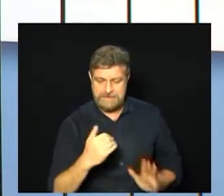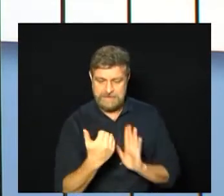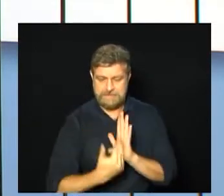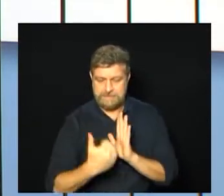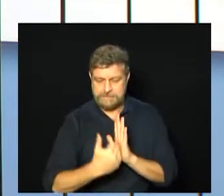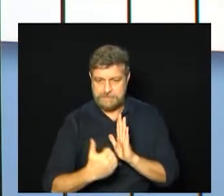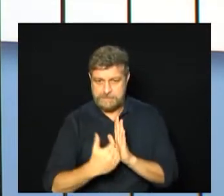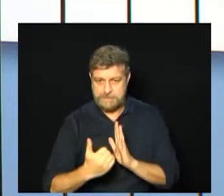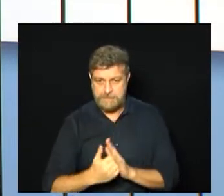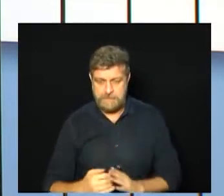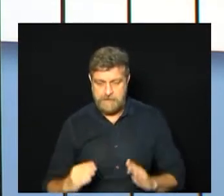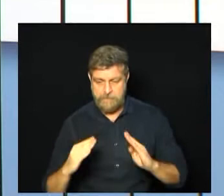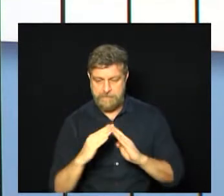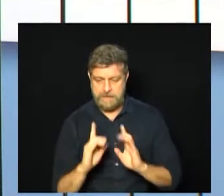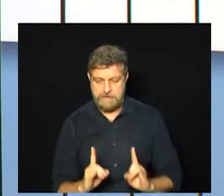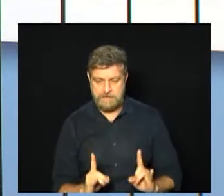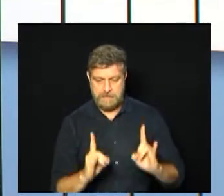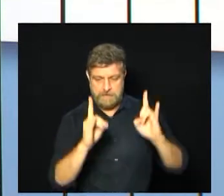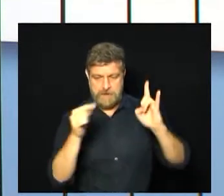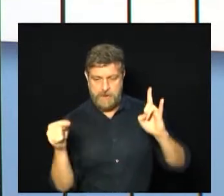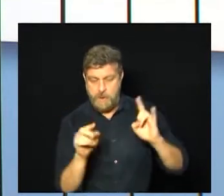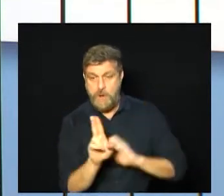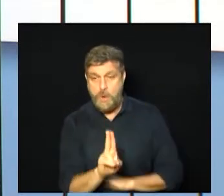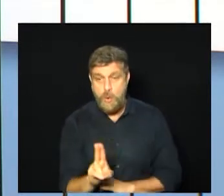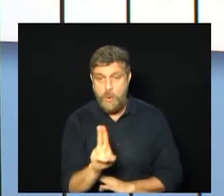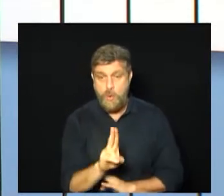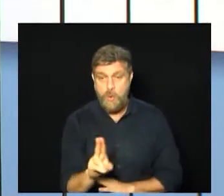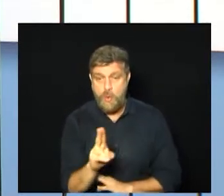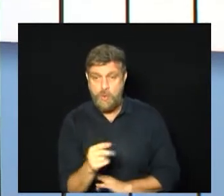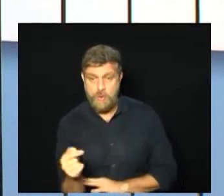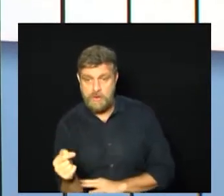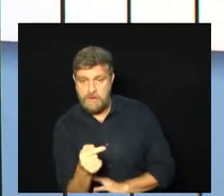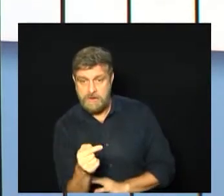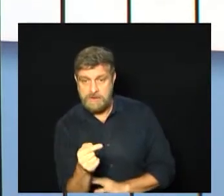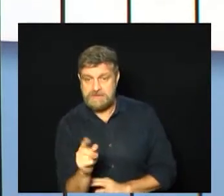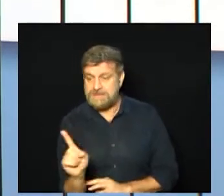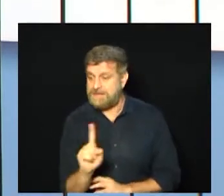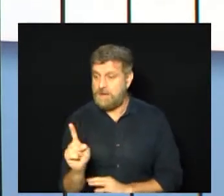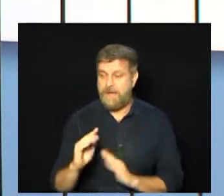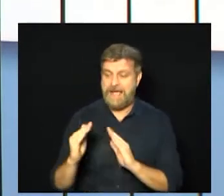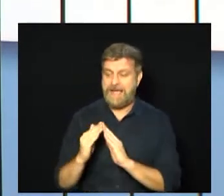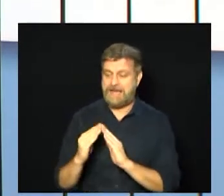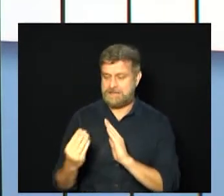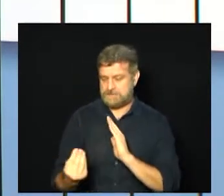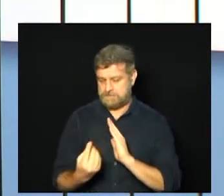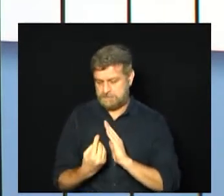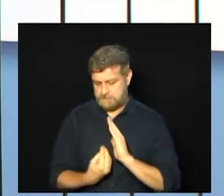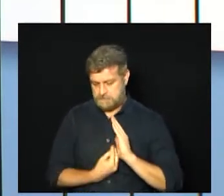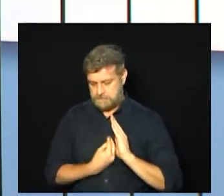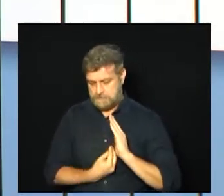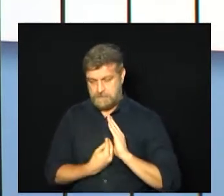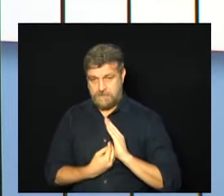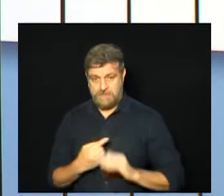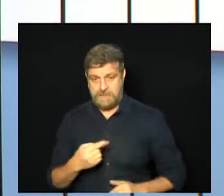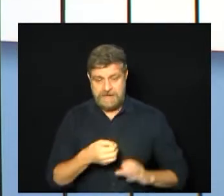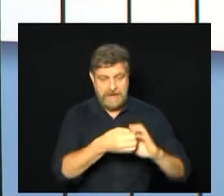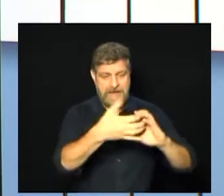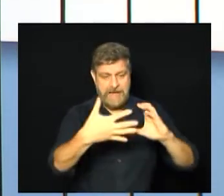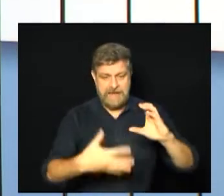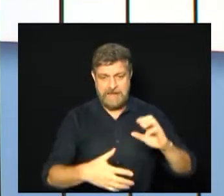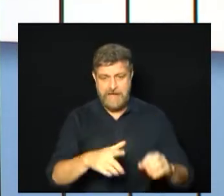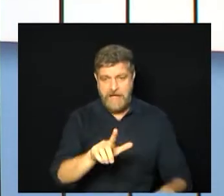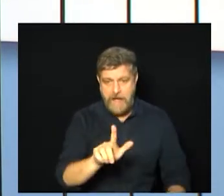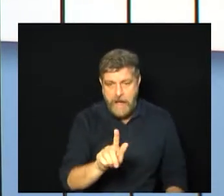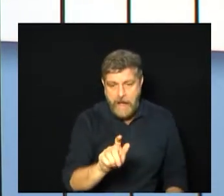imóveis prediais de uso predominantemente não residencial e caracterizados como